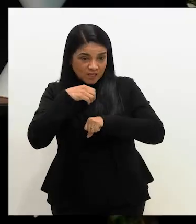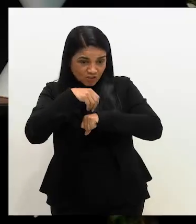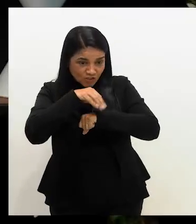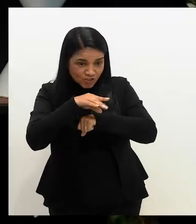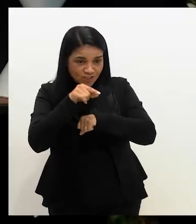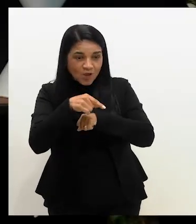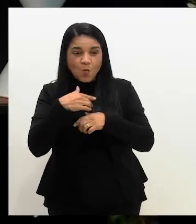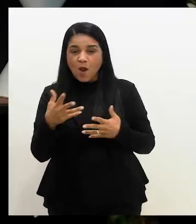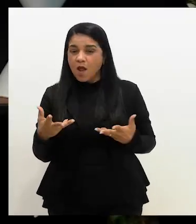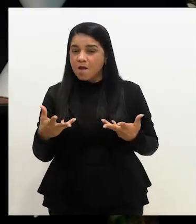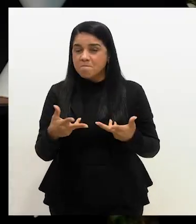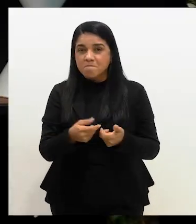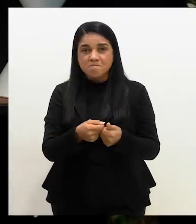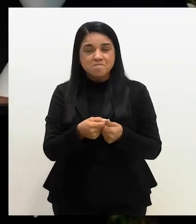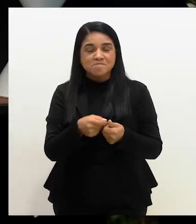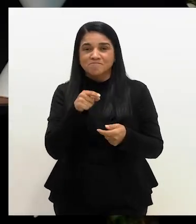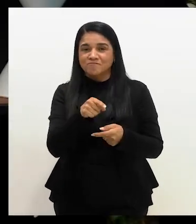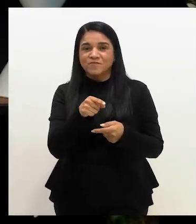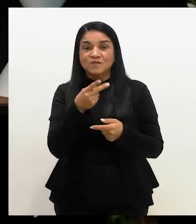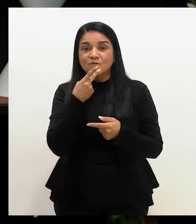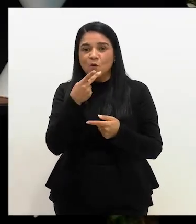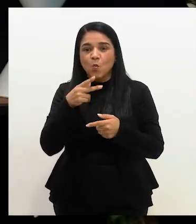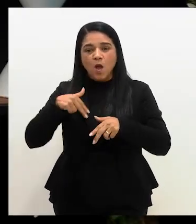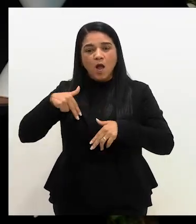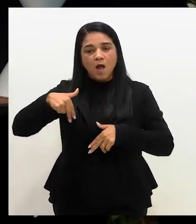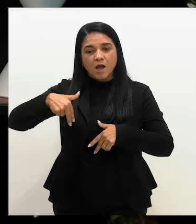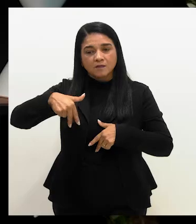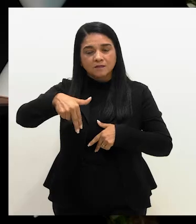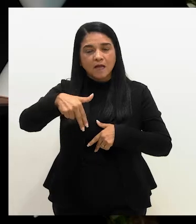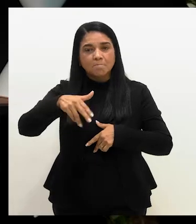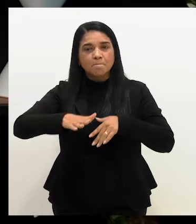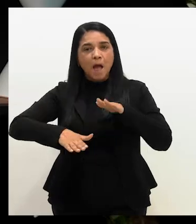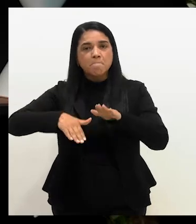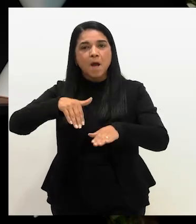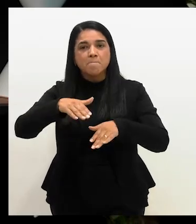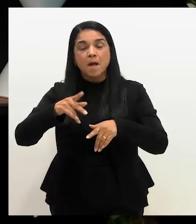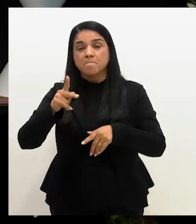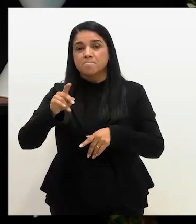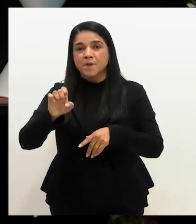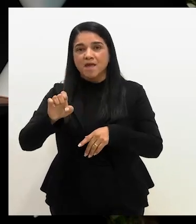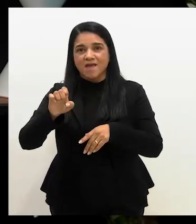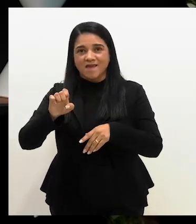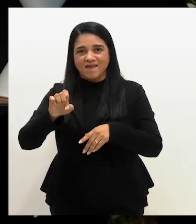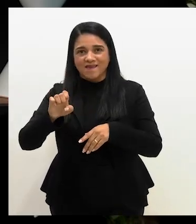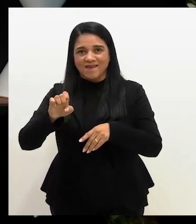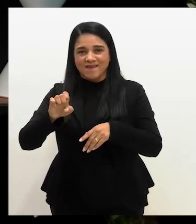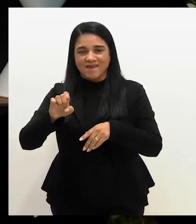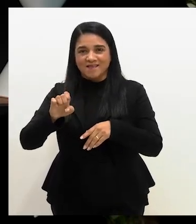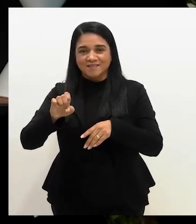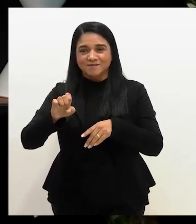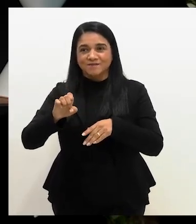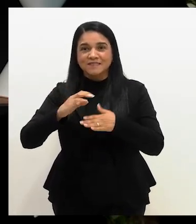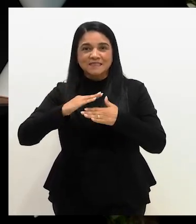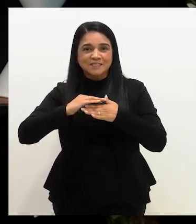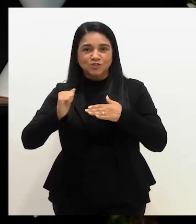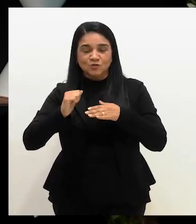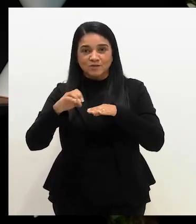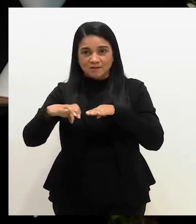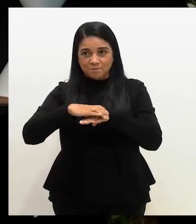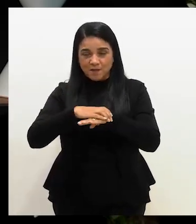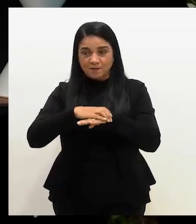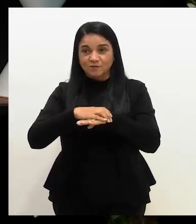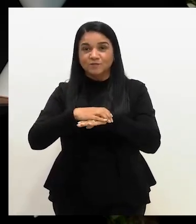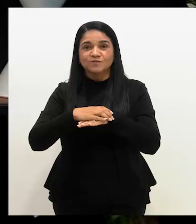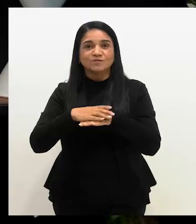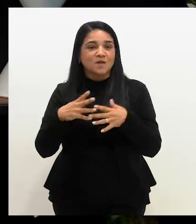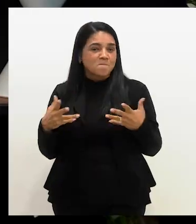à dica, é porque eu adorei o que você falou de andar com o pé descalço. Sim. Tem alguma outra dica que você possa dar? Porque essa eu já achei adorável.